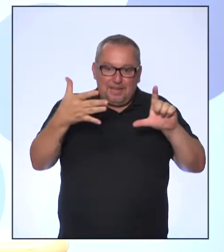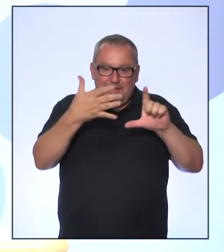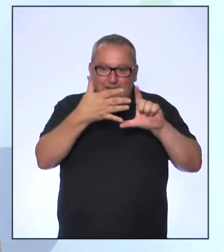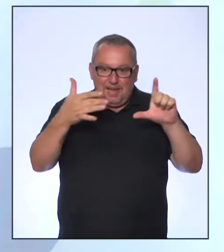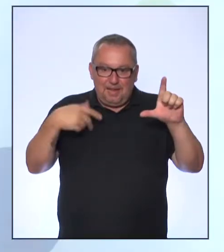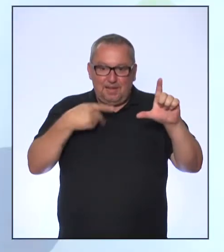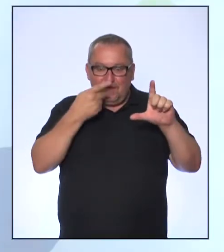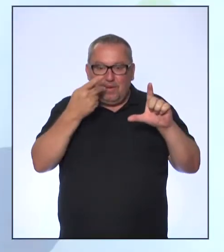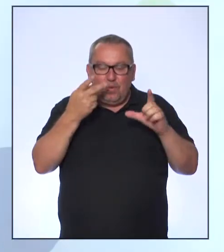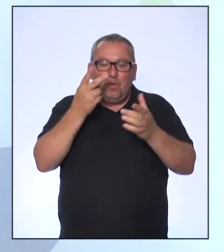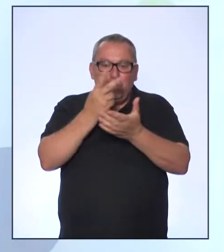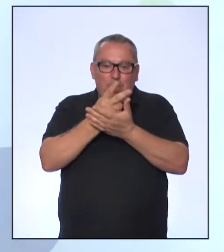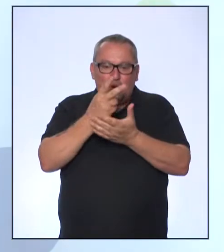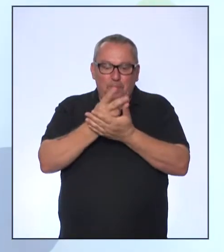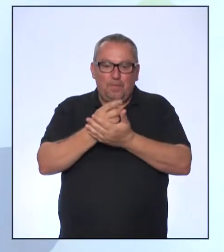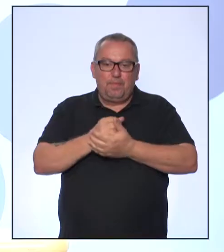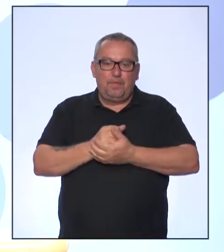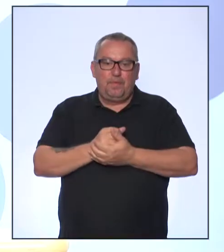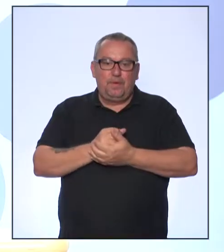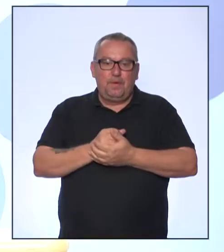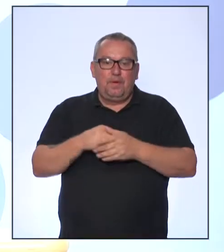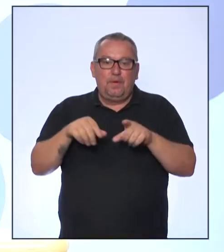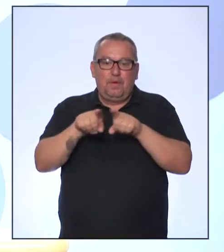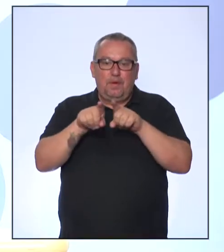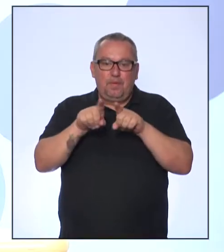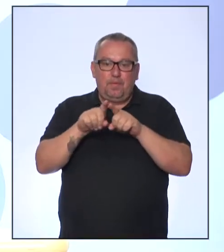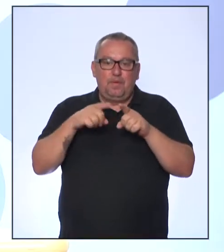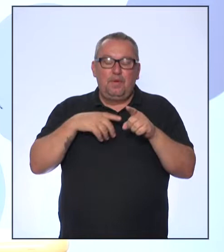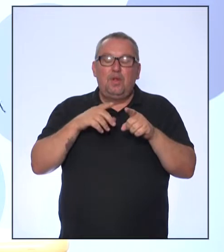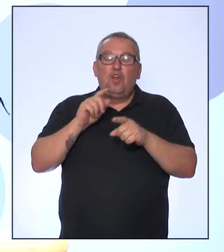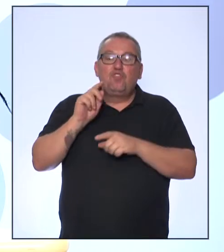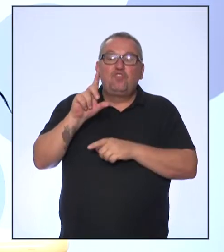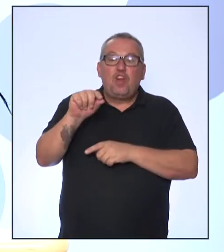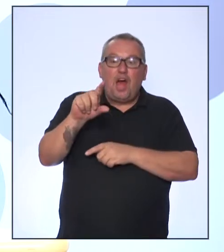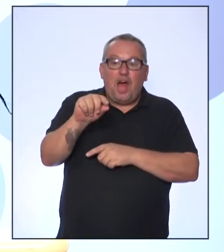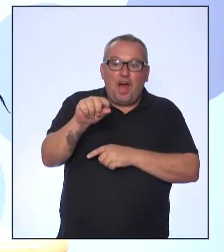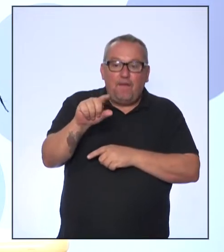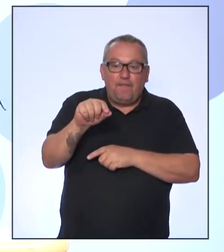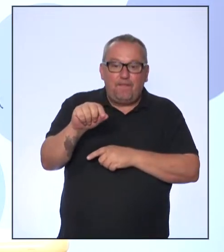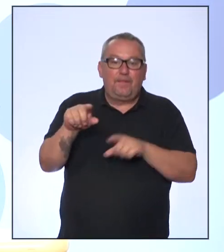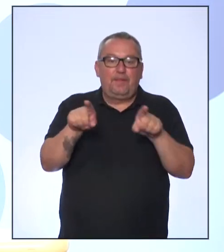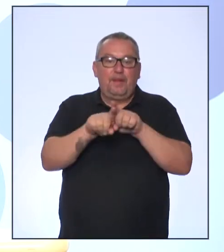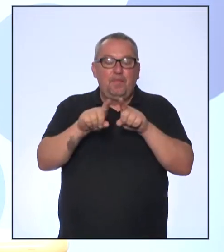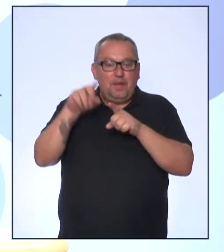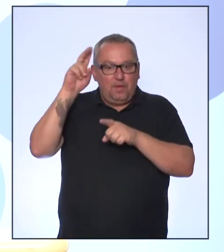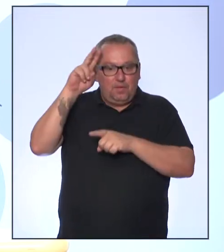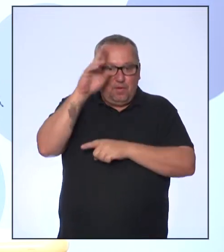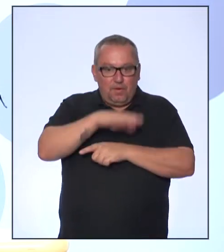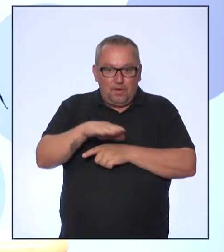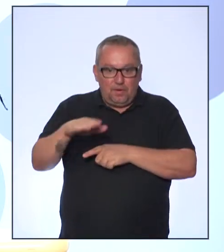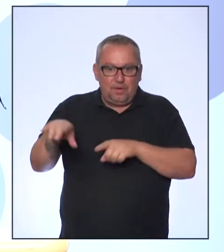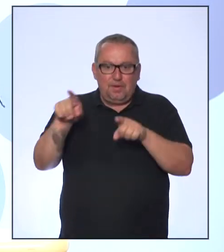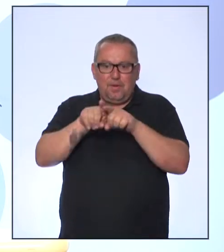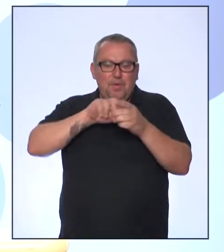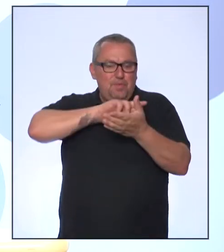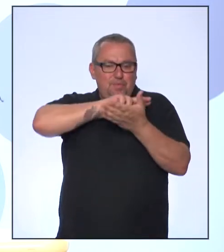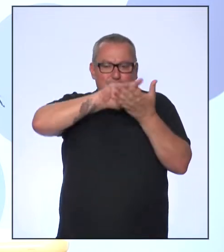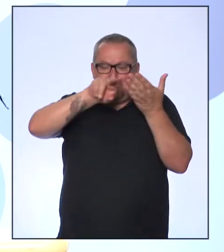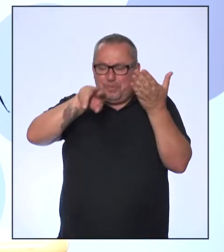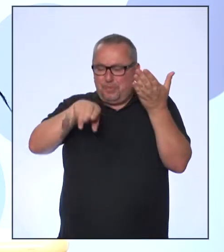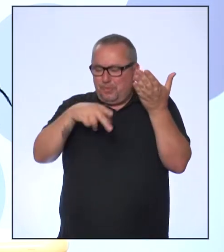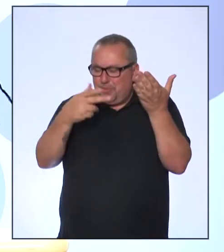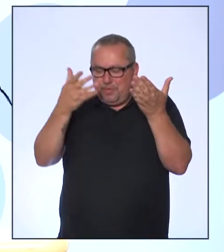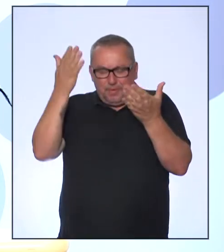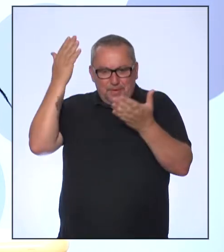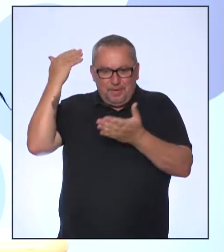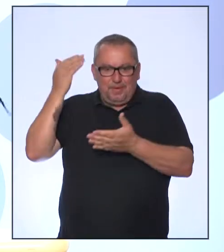da aula, né? Once Upon a Time. Turma do Chaves, Histórias da Infância. Era Uma Vez despertou uma série de lembranças dos